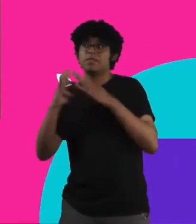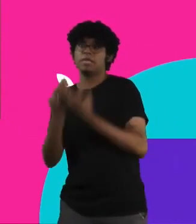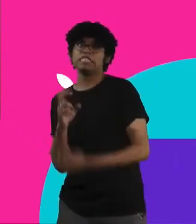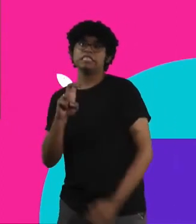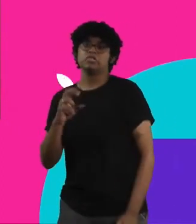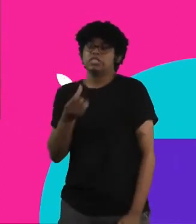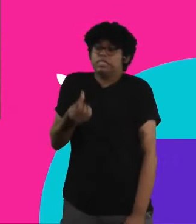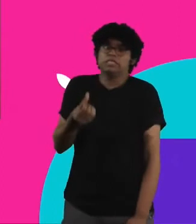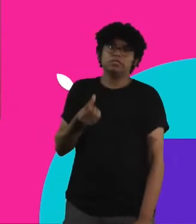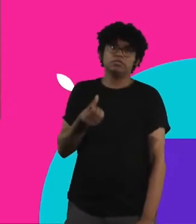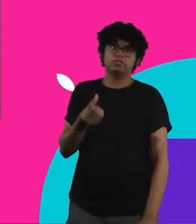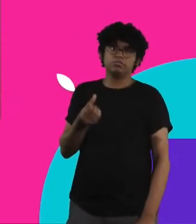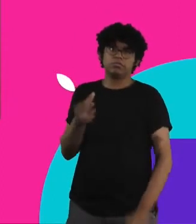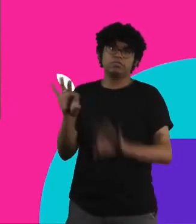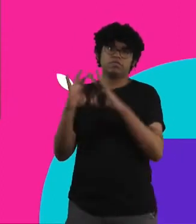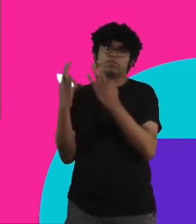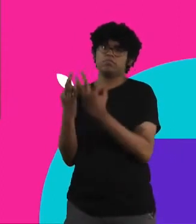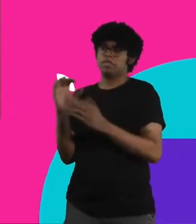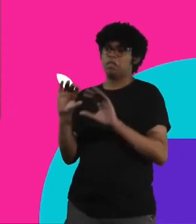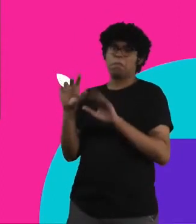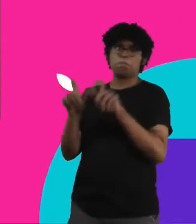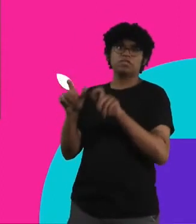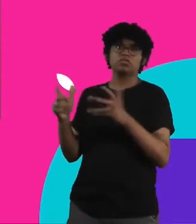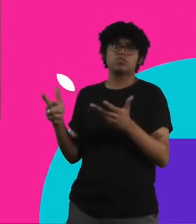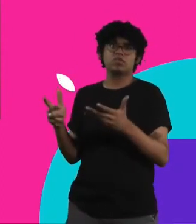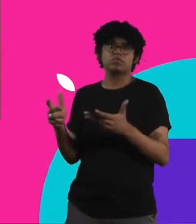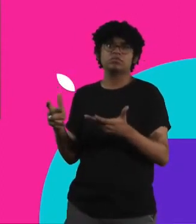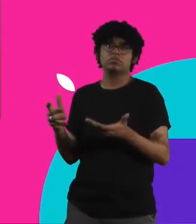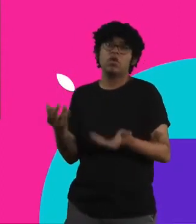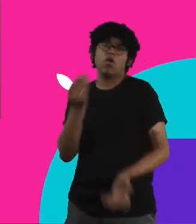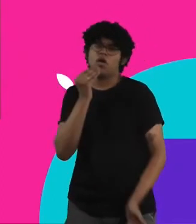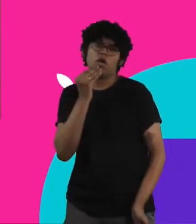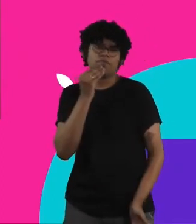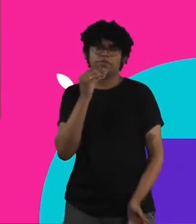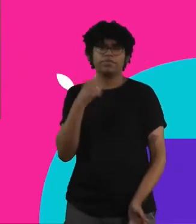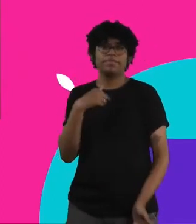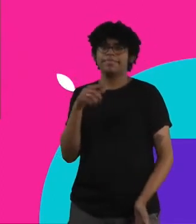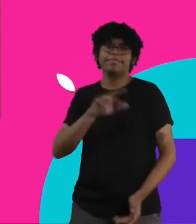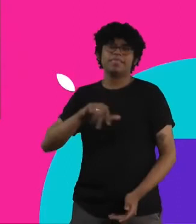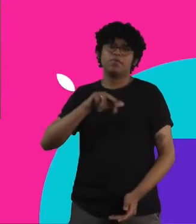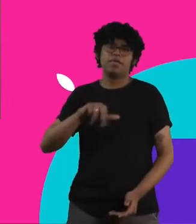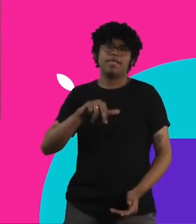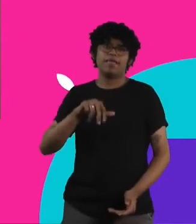pessoas, que vivem, obviamente que eu não estou romantizando,